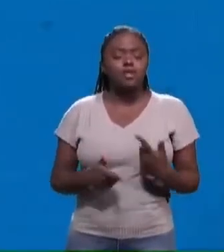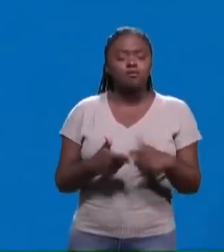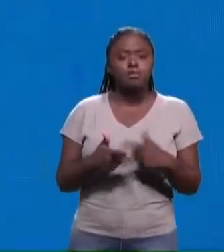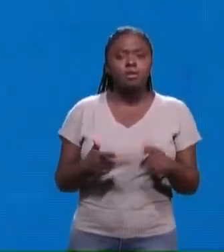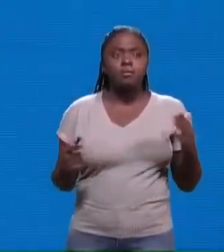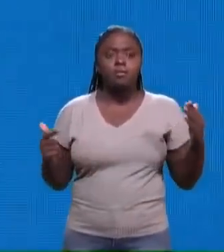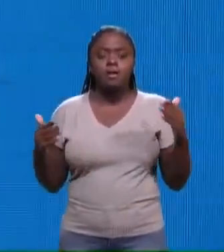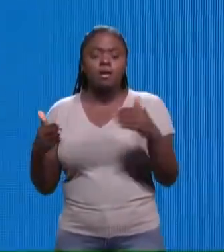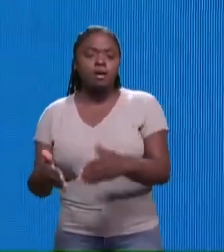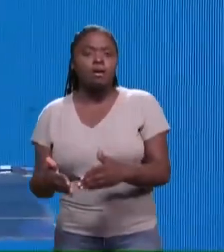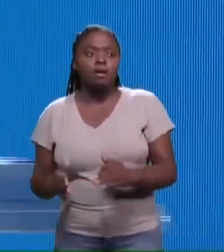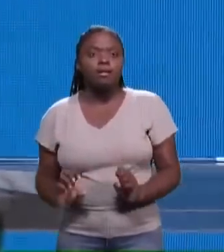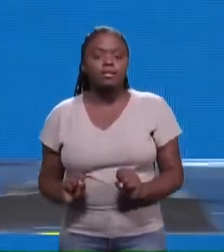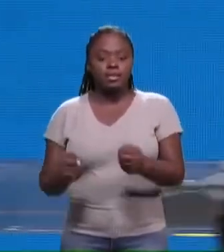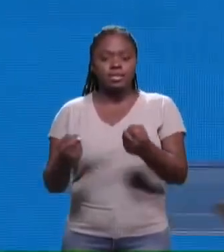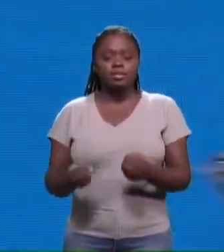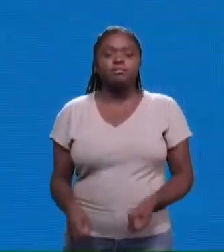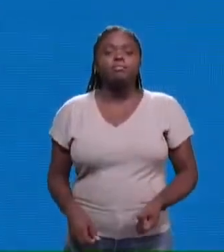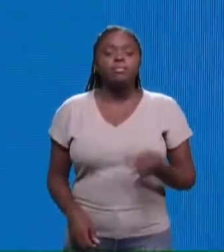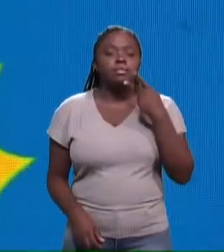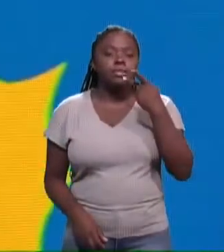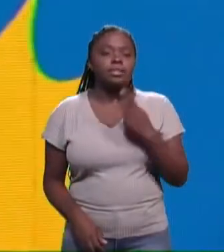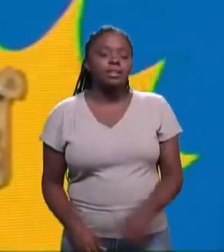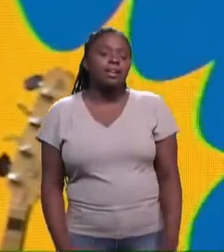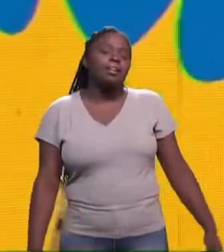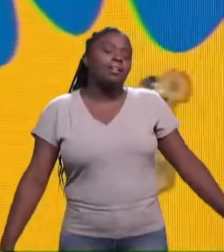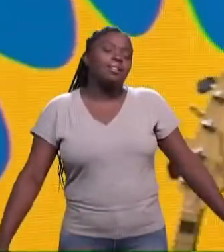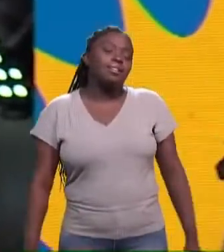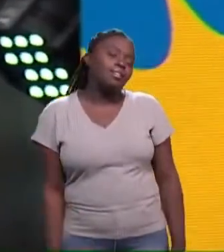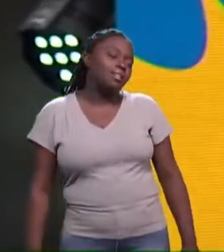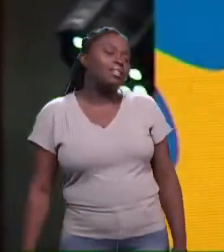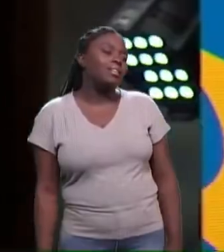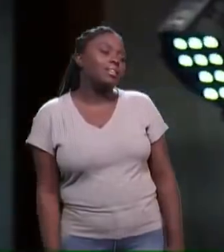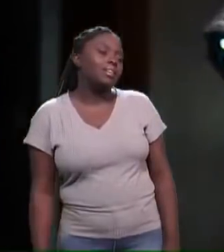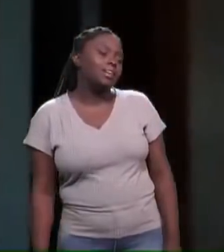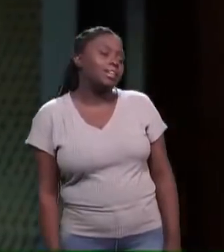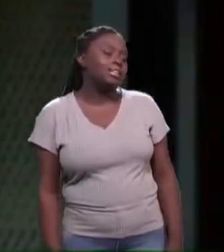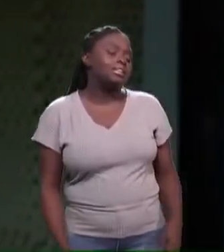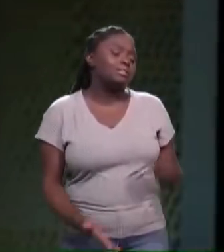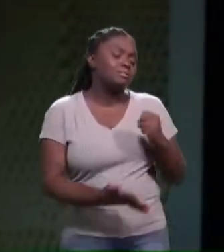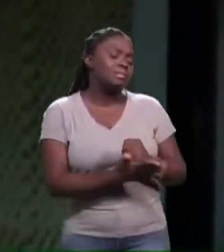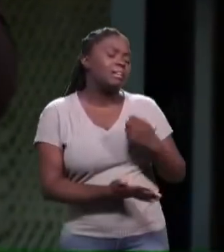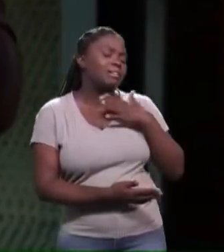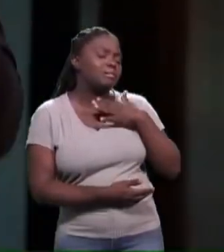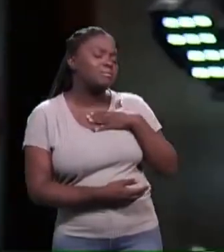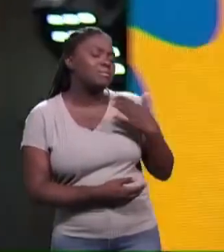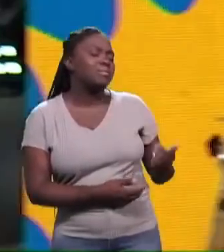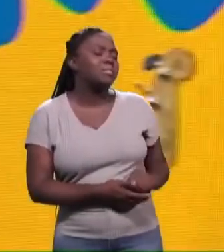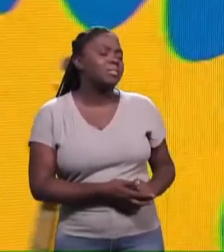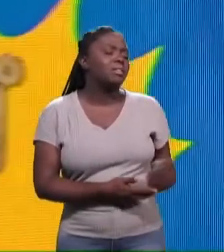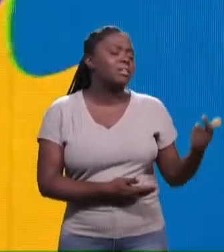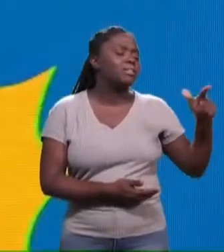problemas vierem. Não fala assim, ai, Deus está de marcação comigo, mais uma vez